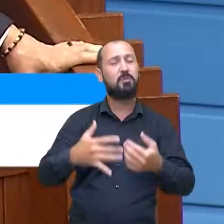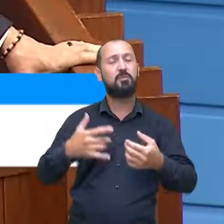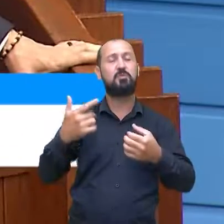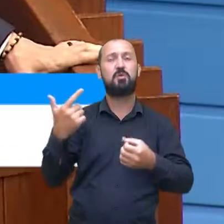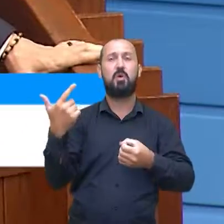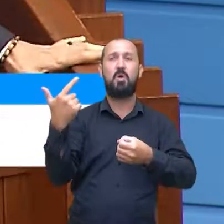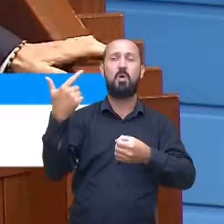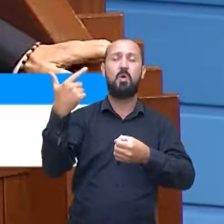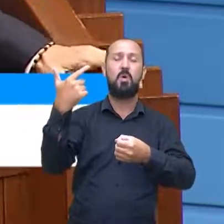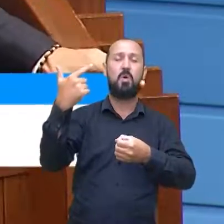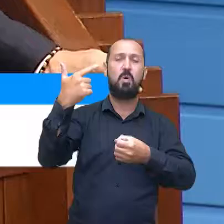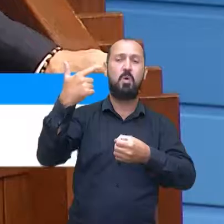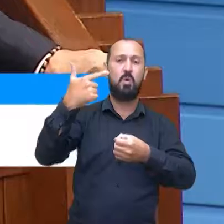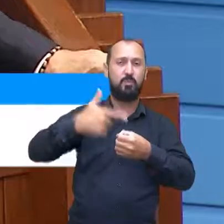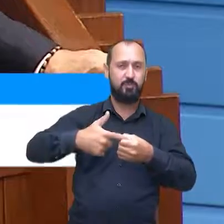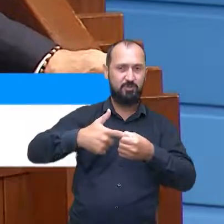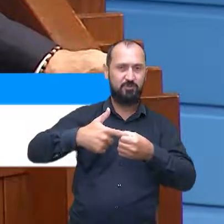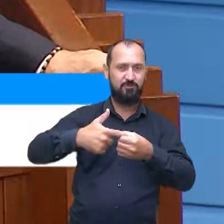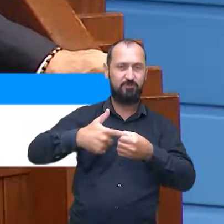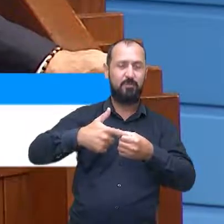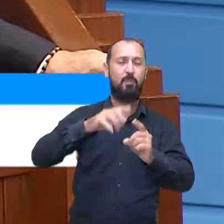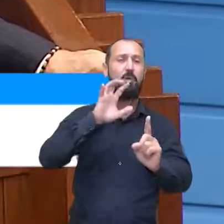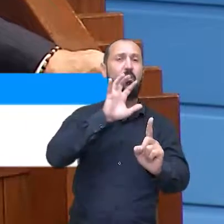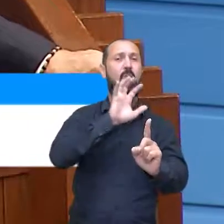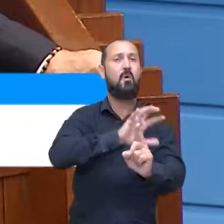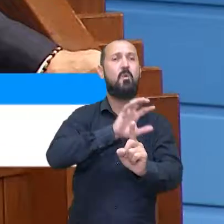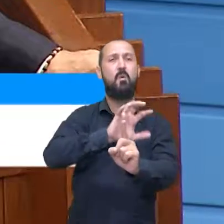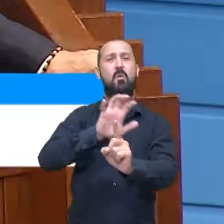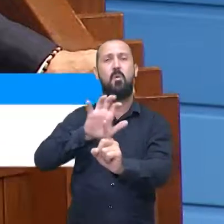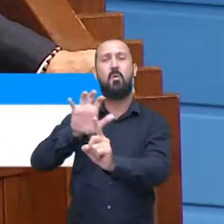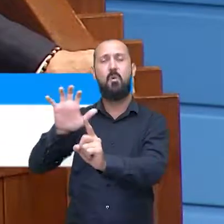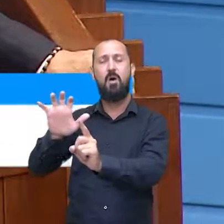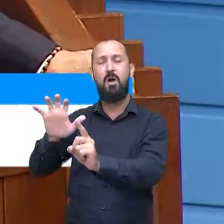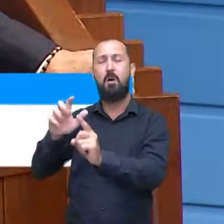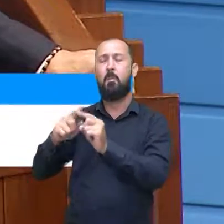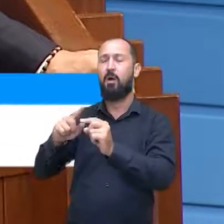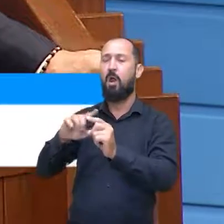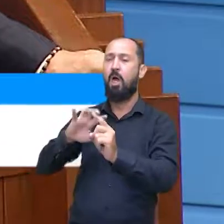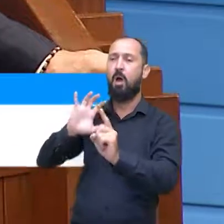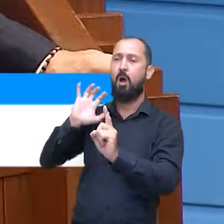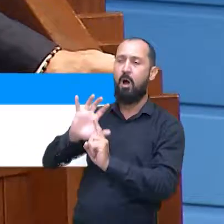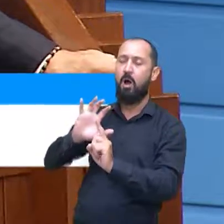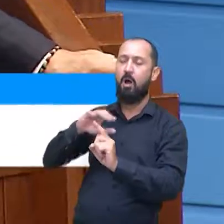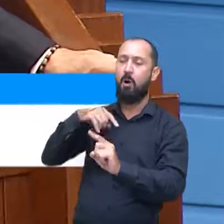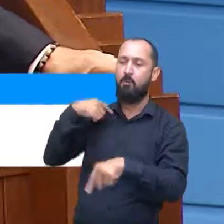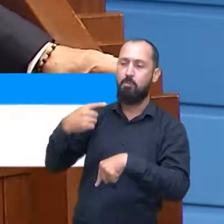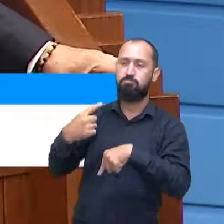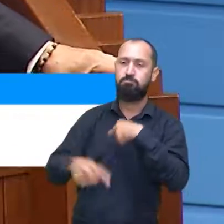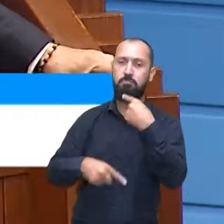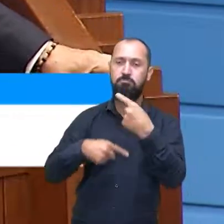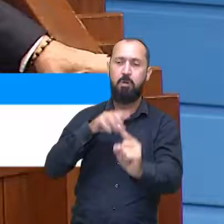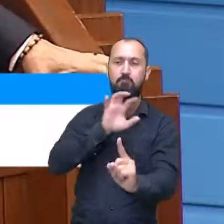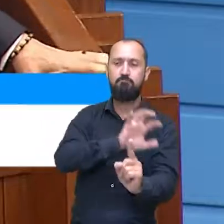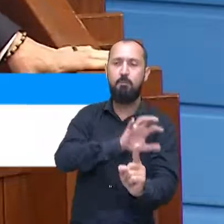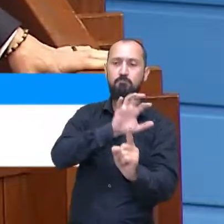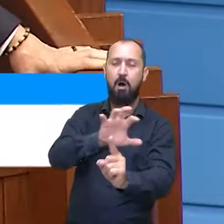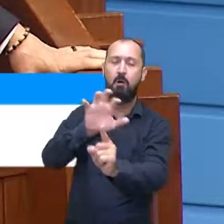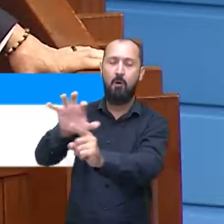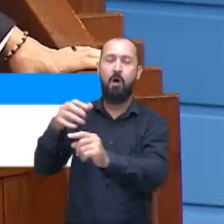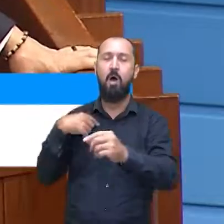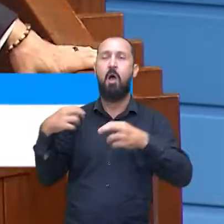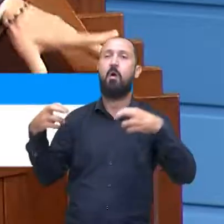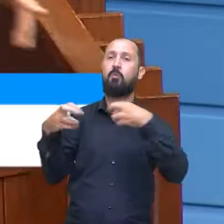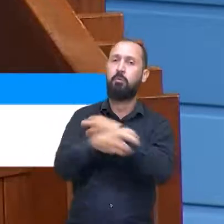de combustíveis porque acaba impactando toda uma cadeia, né, que é